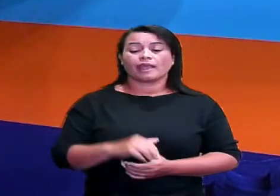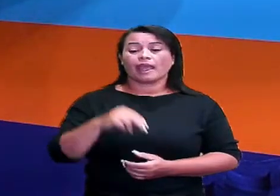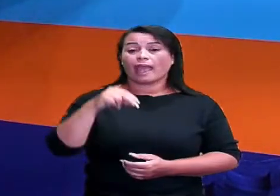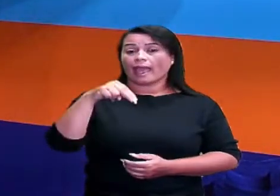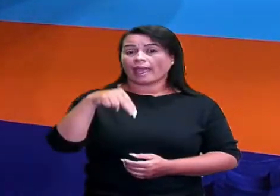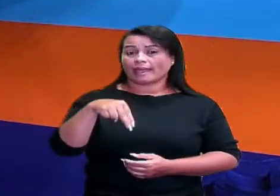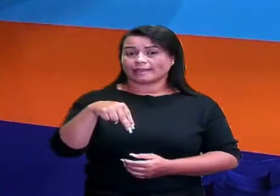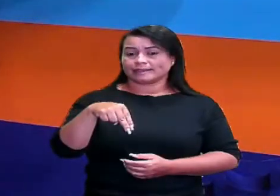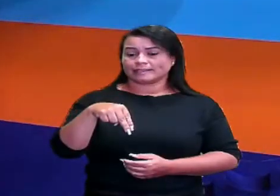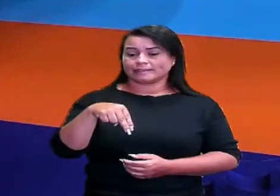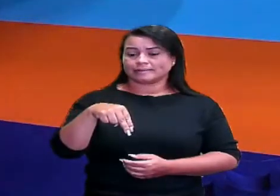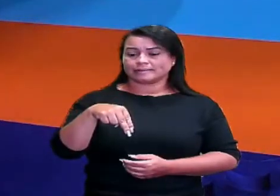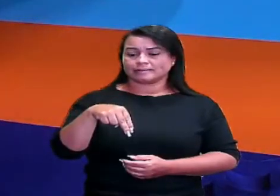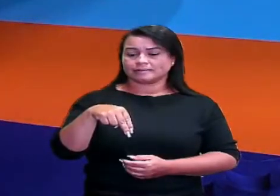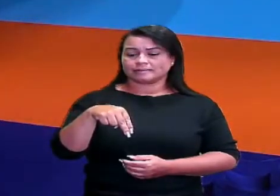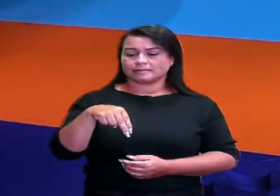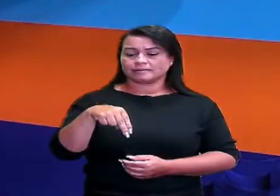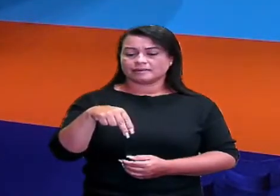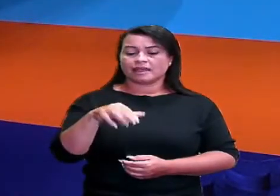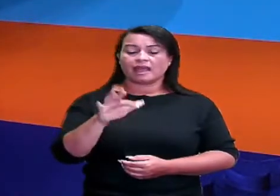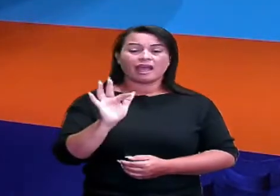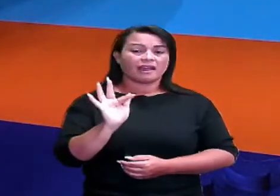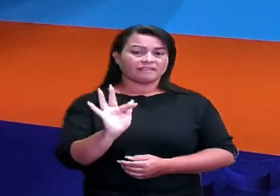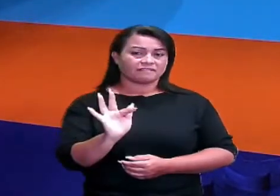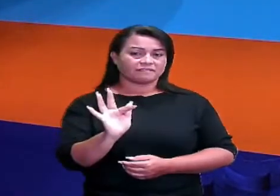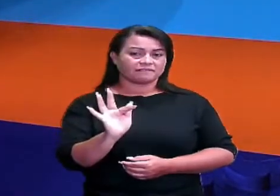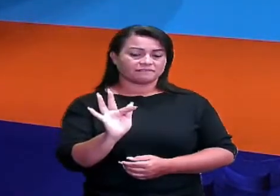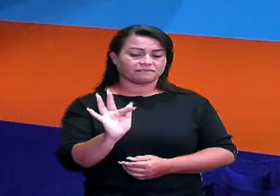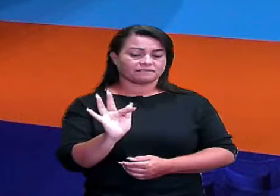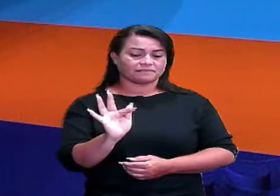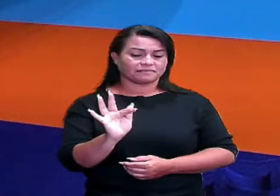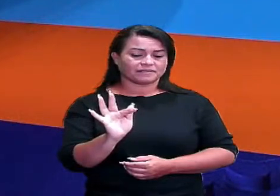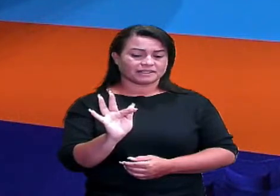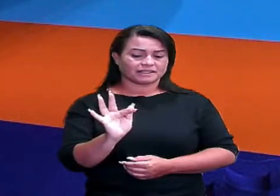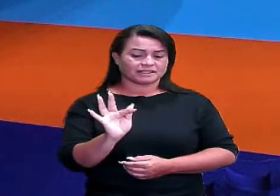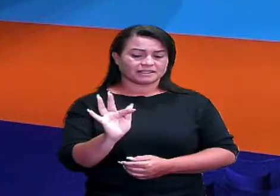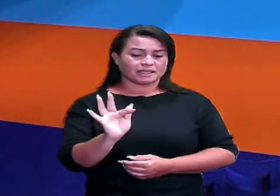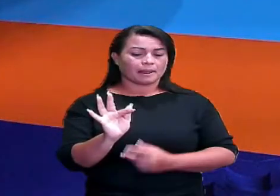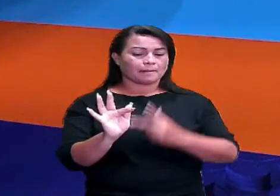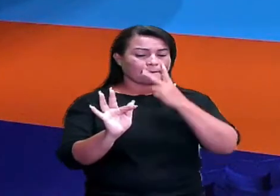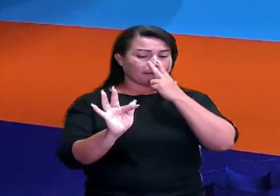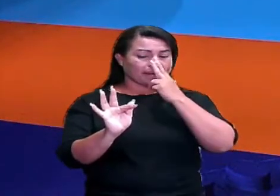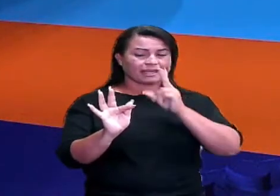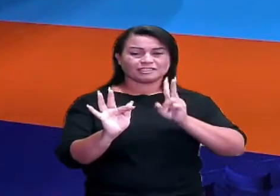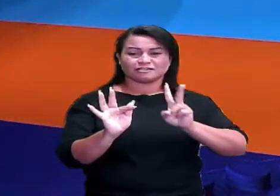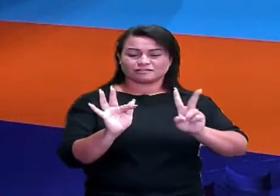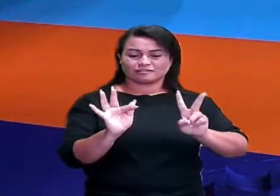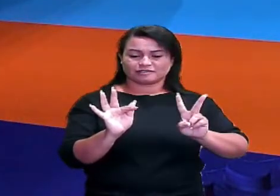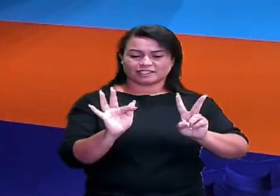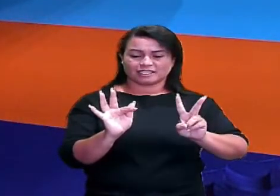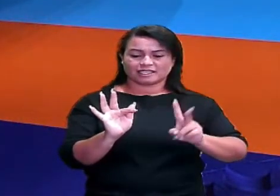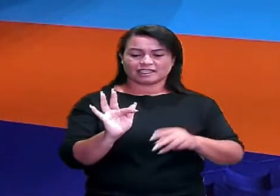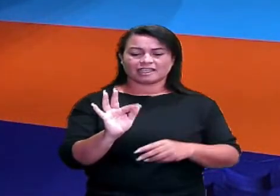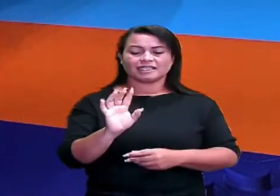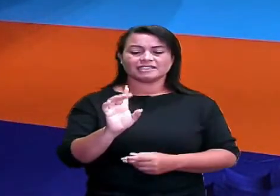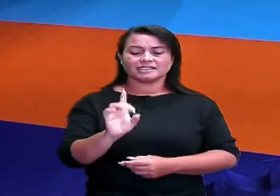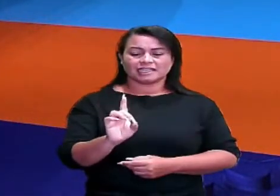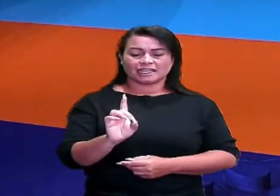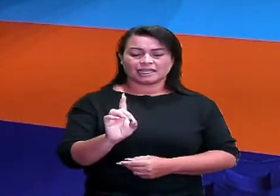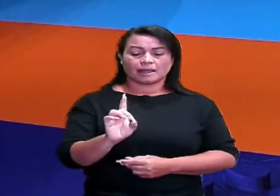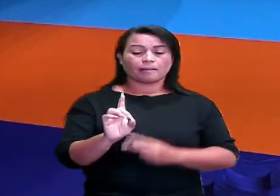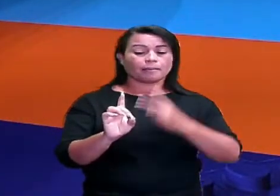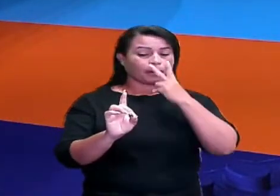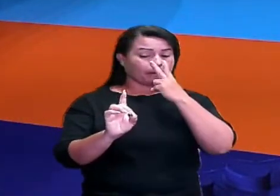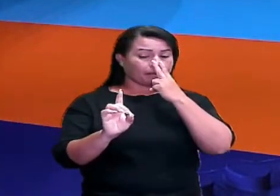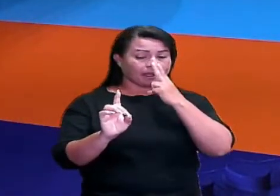N é N, F, que é muito parecido com V. O D, D, também é